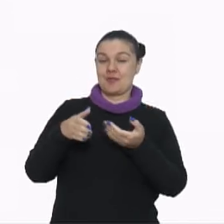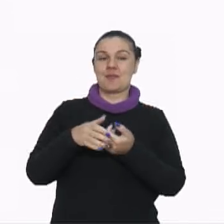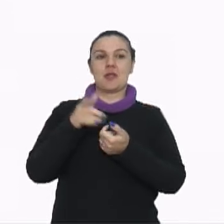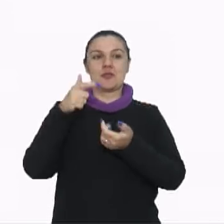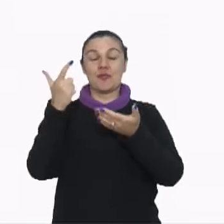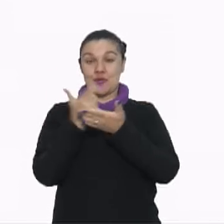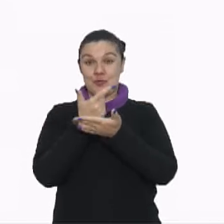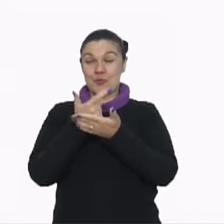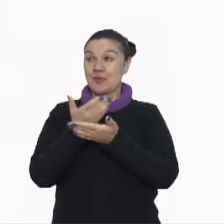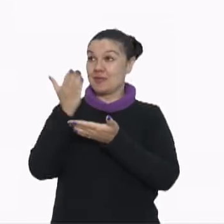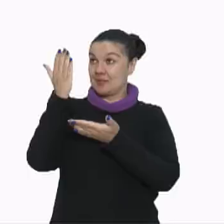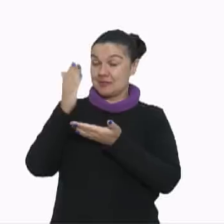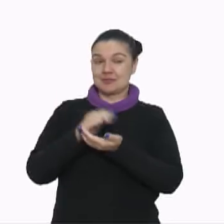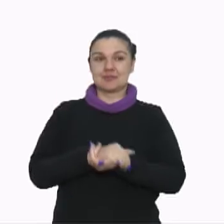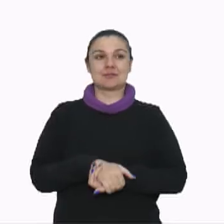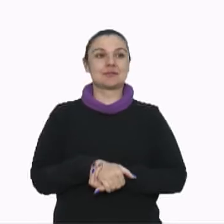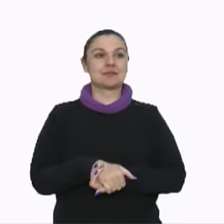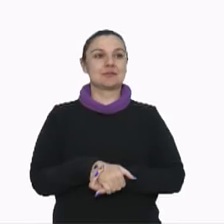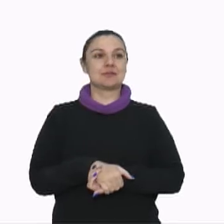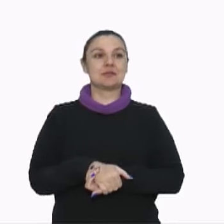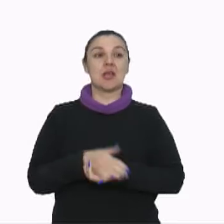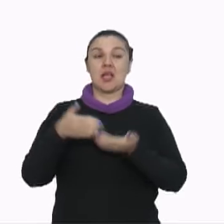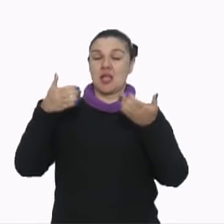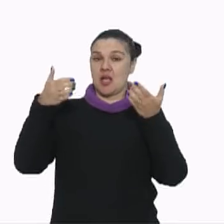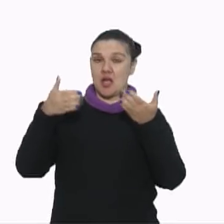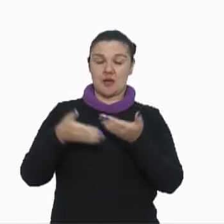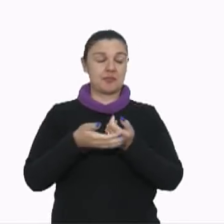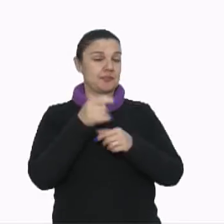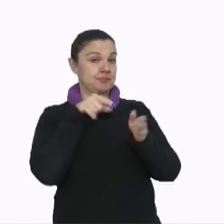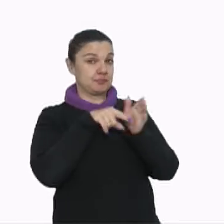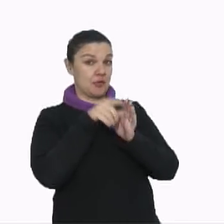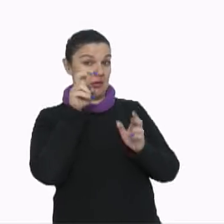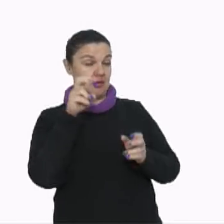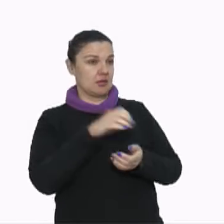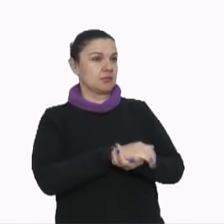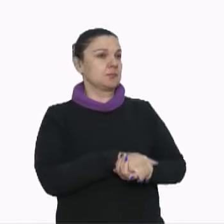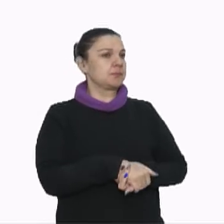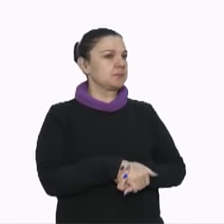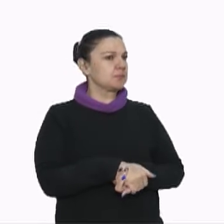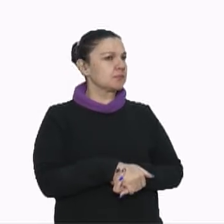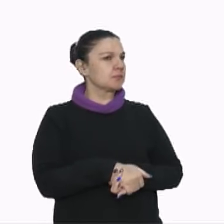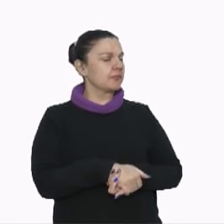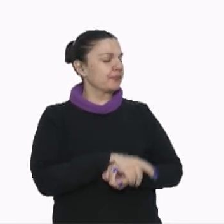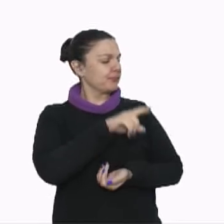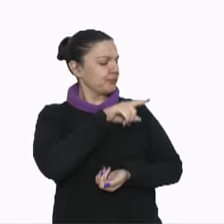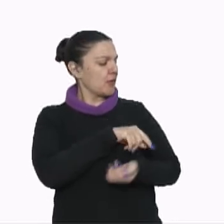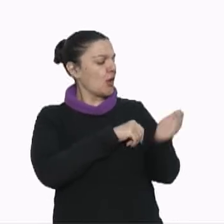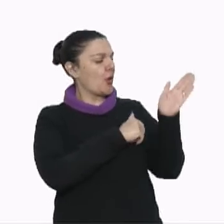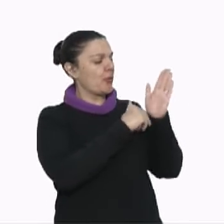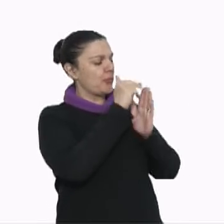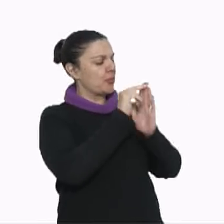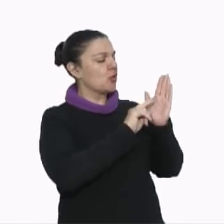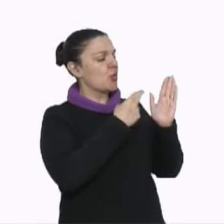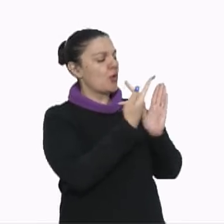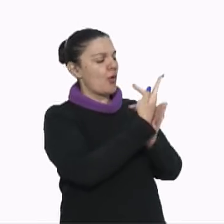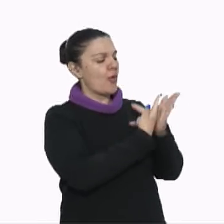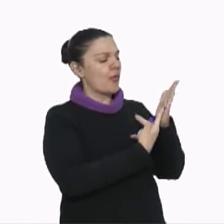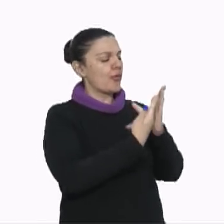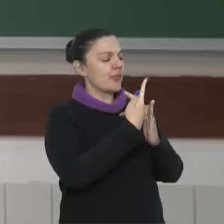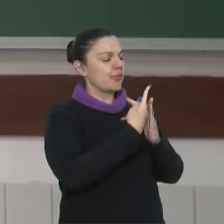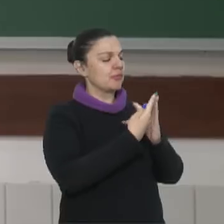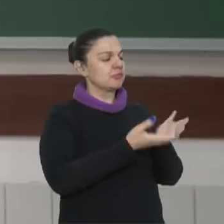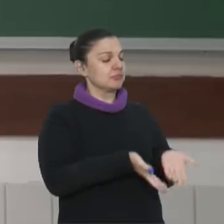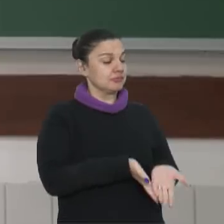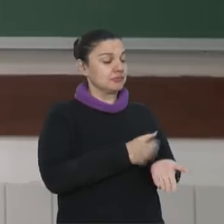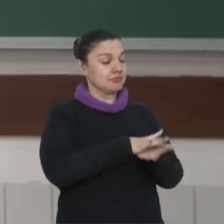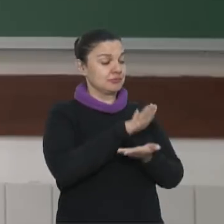um livro, tá? Ok. Pergunta próxima aí do entrevistador. Pinturas ou ilustrações,